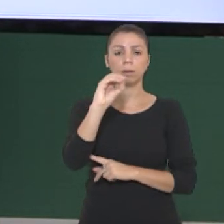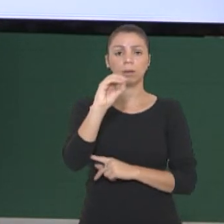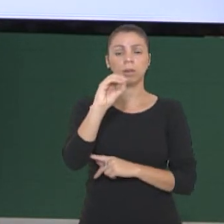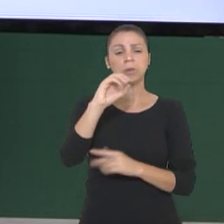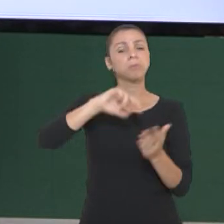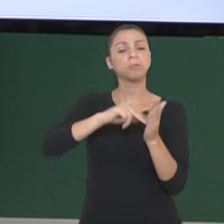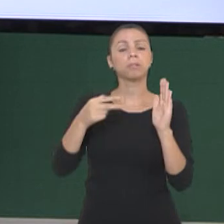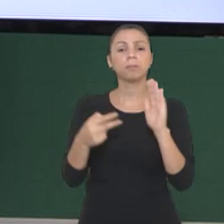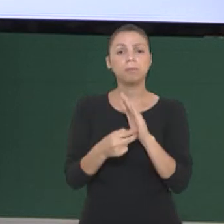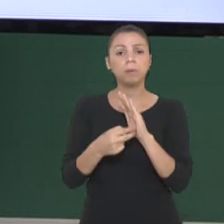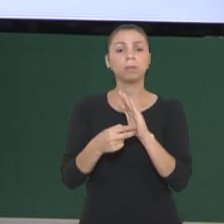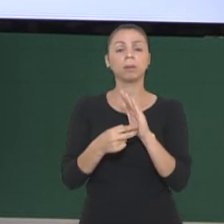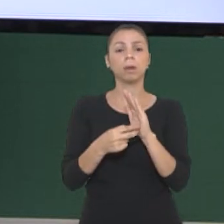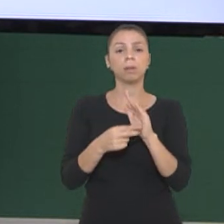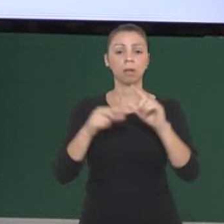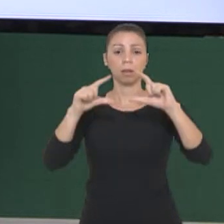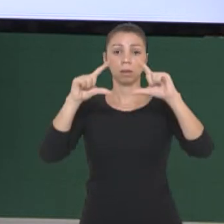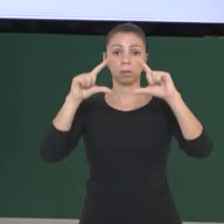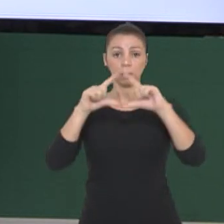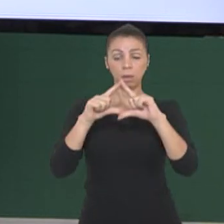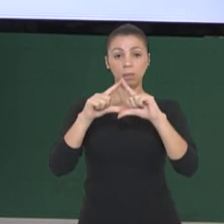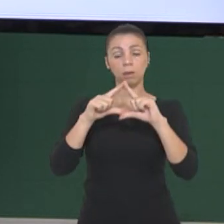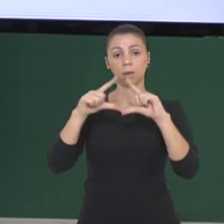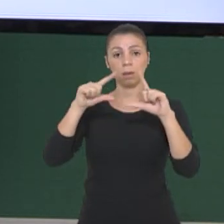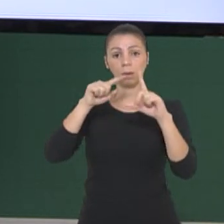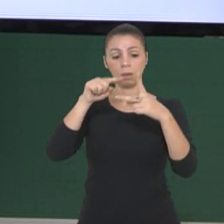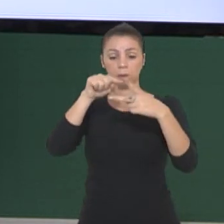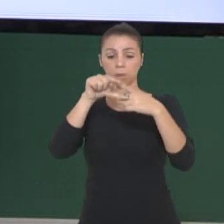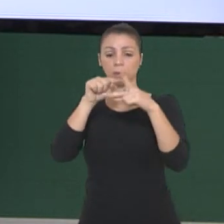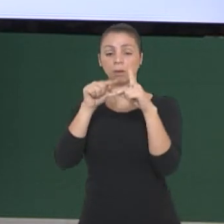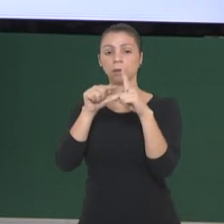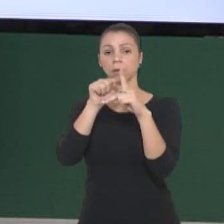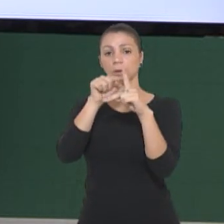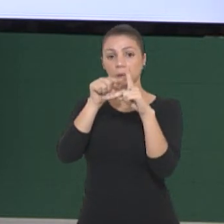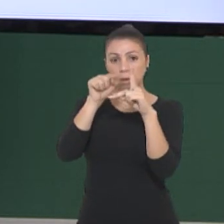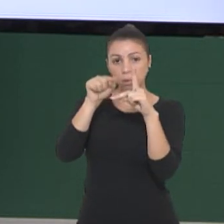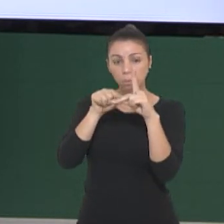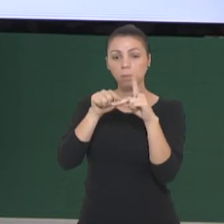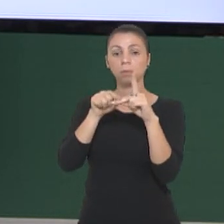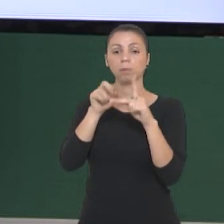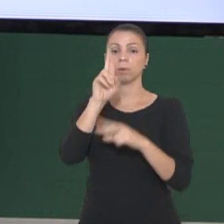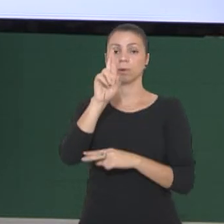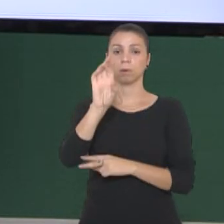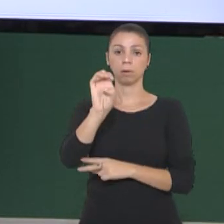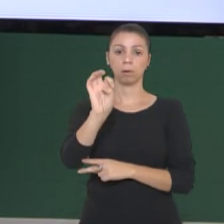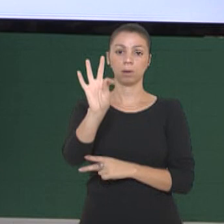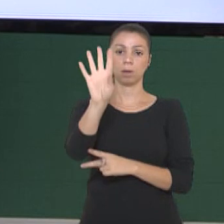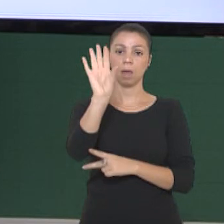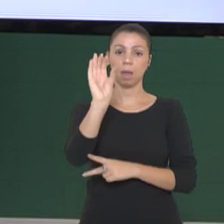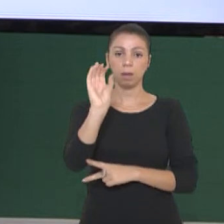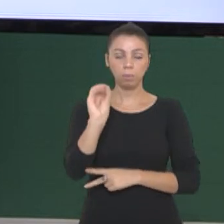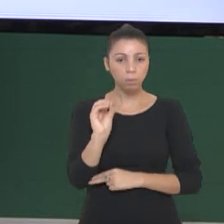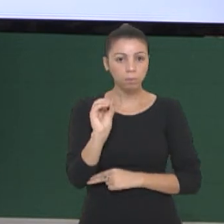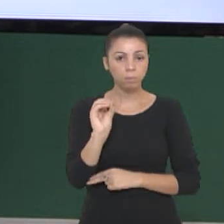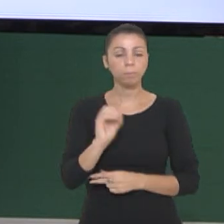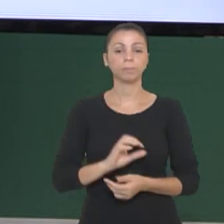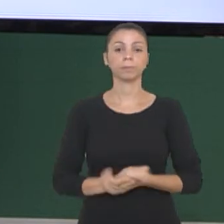de falar sobre triângulos, nós vimos os ângulos agudos, os ângulos obtusos e o ângulo reto?